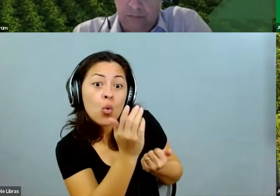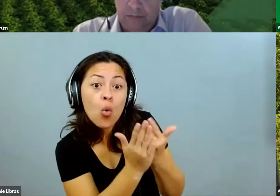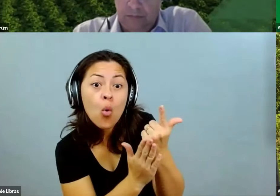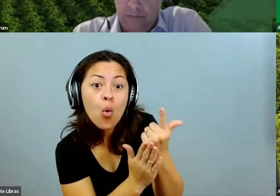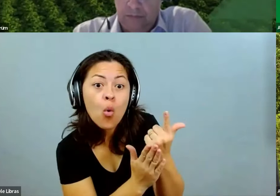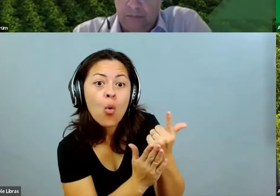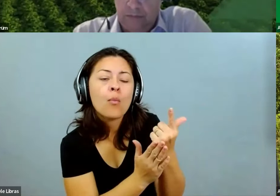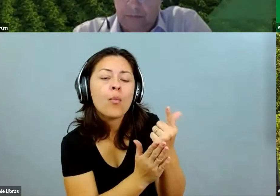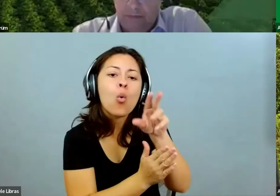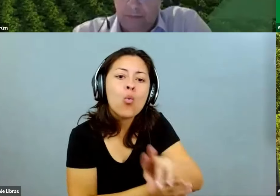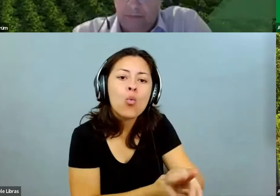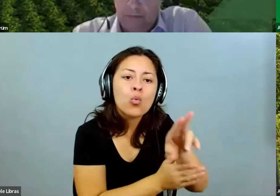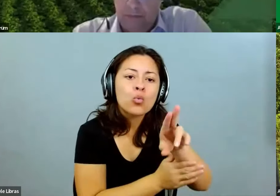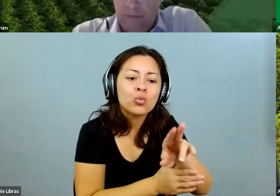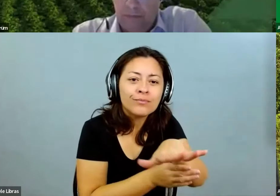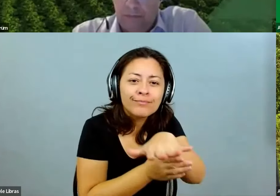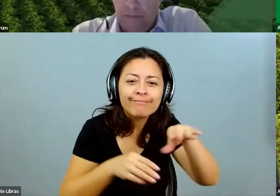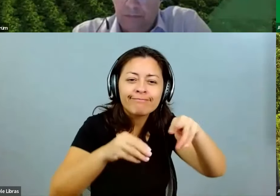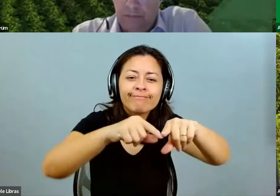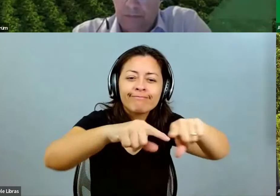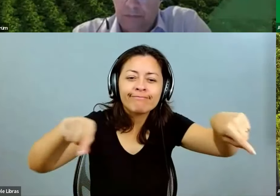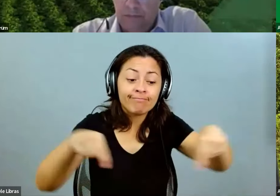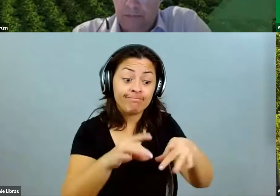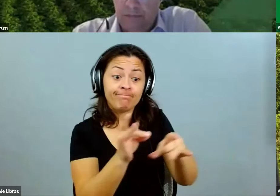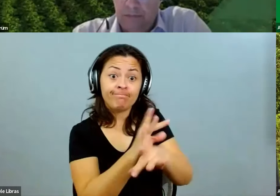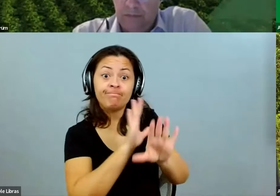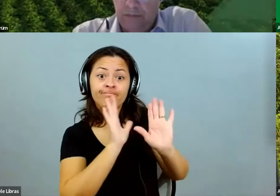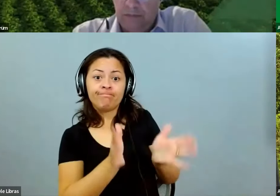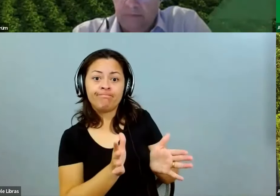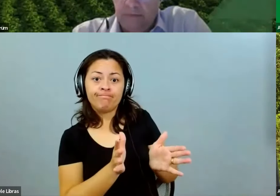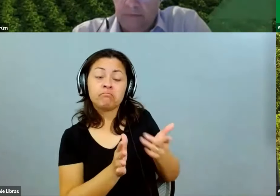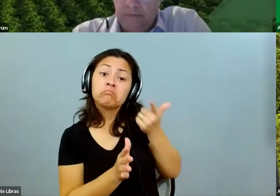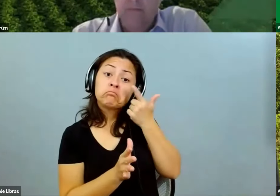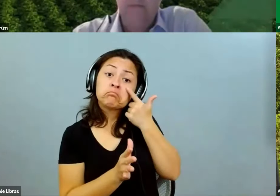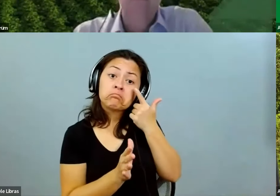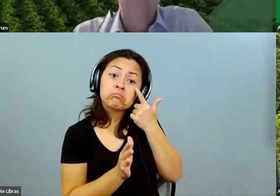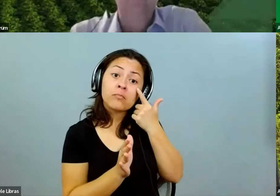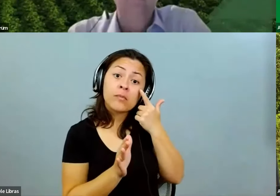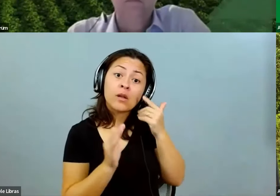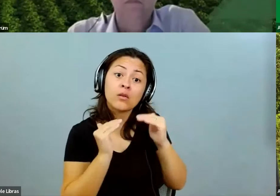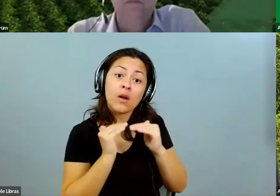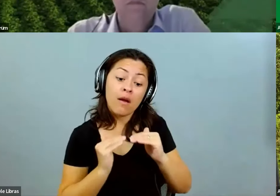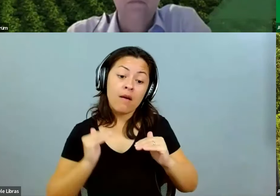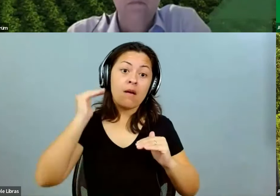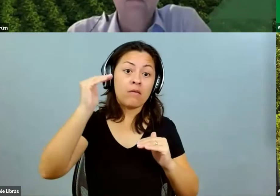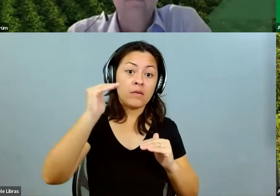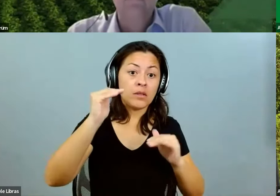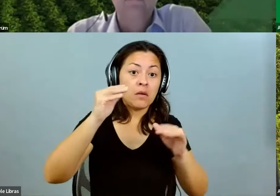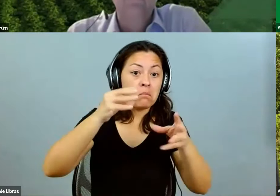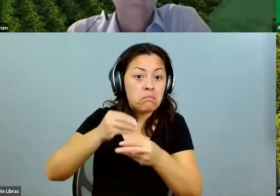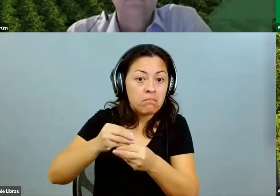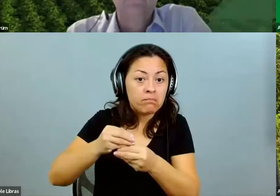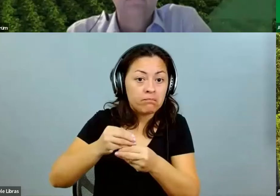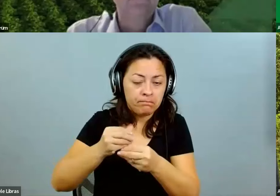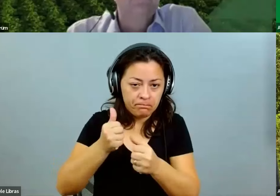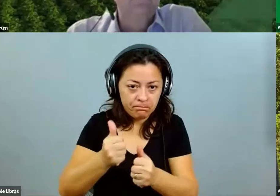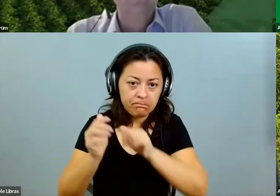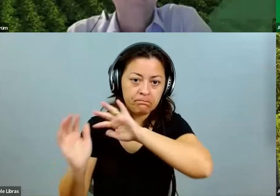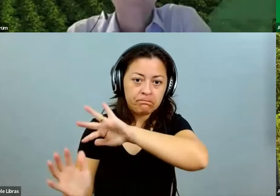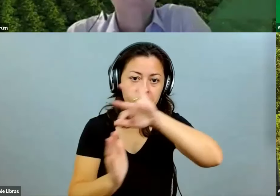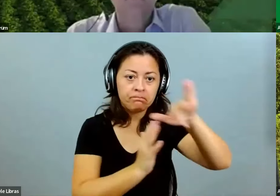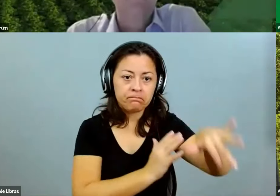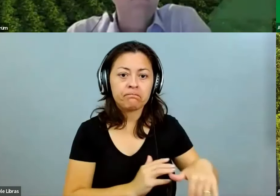gente tá trabalhando com perspectiva de ter algum crescimento adicional sobre sobre os Reds então